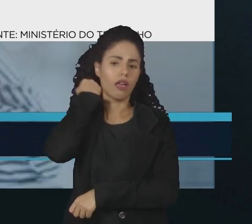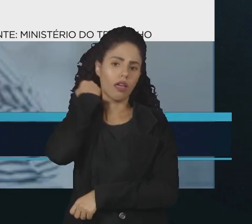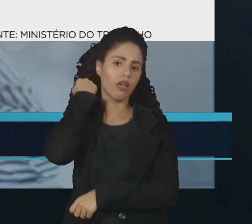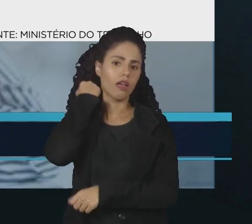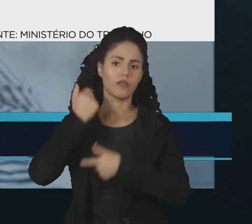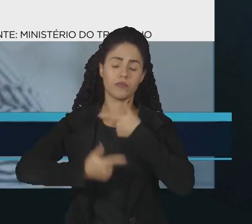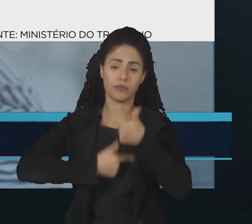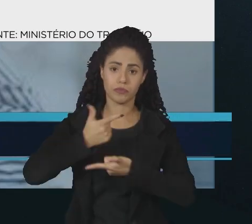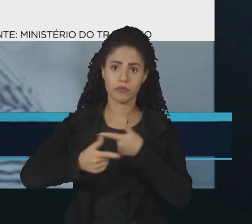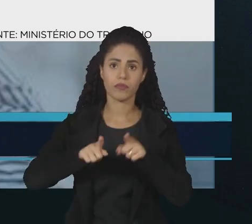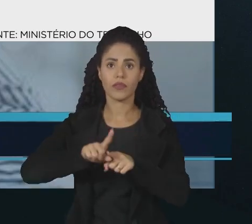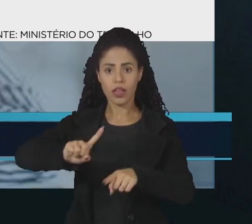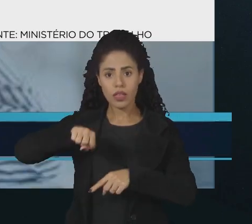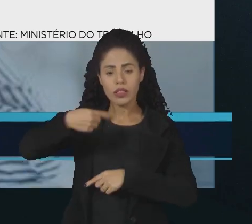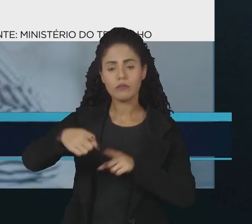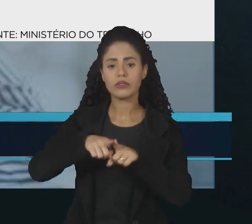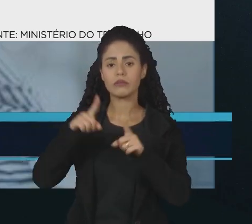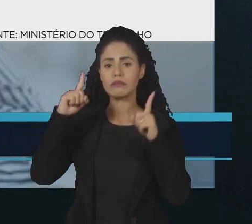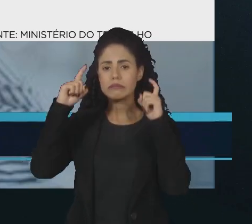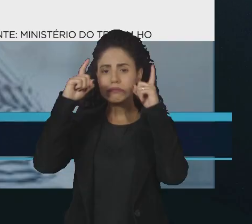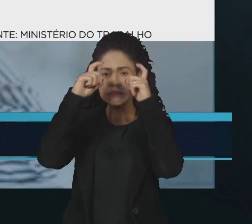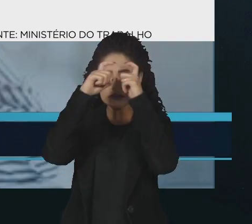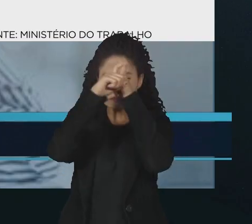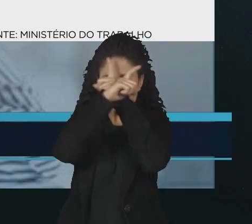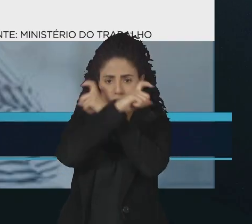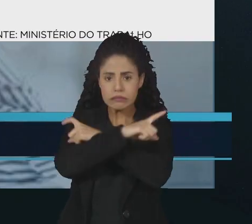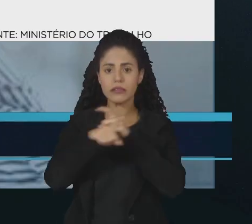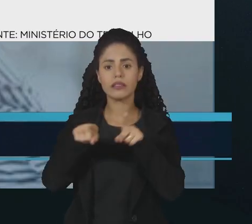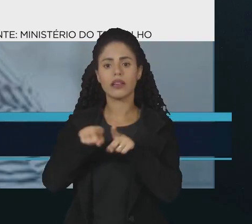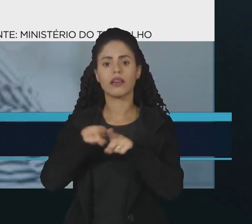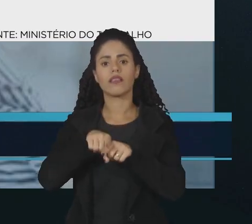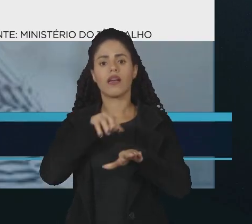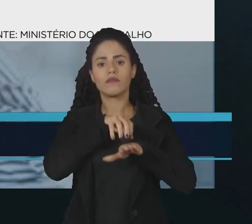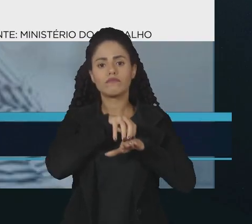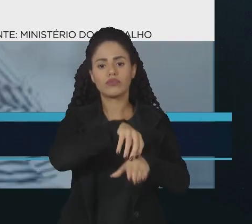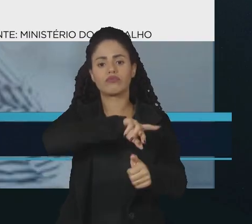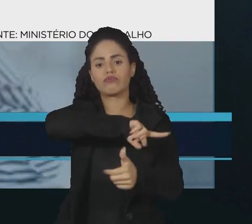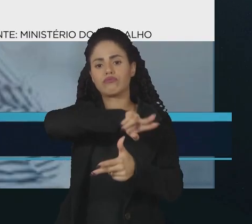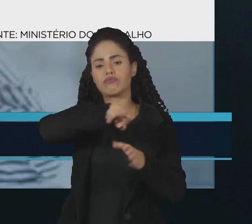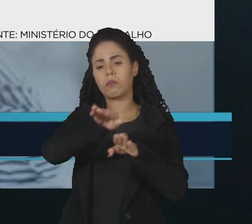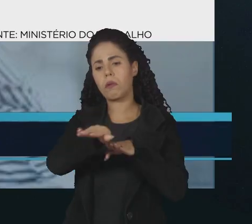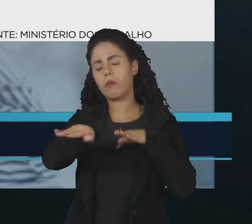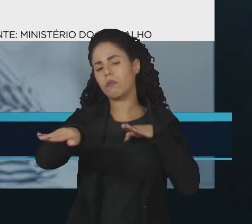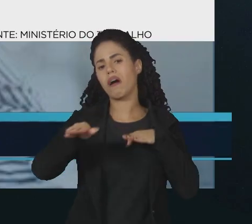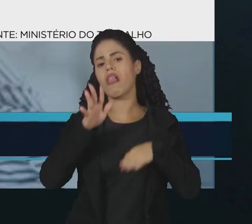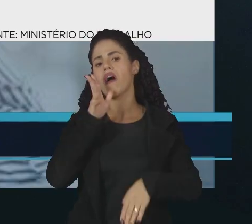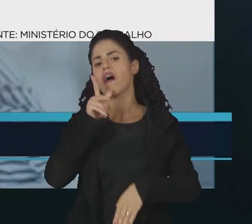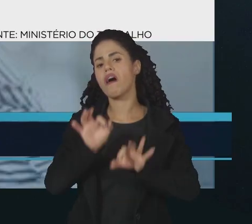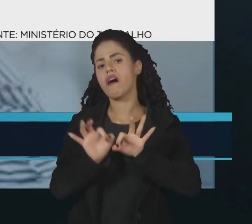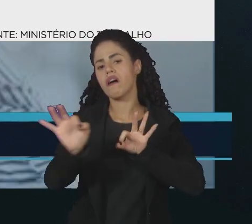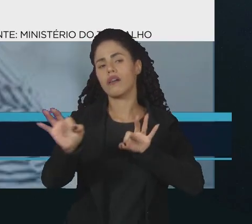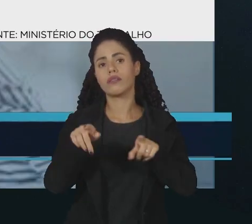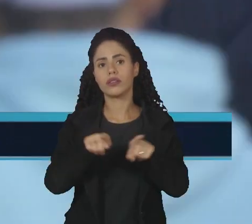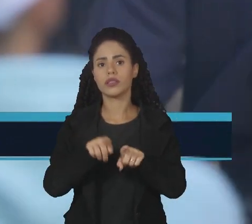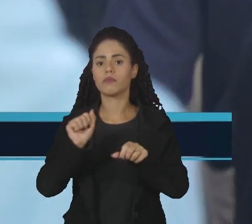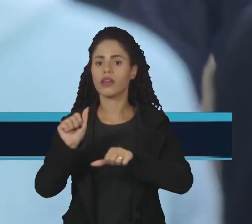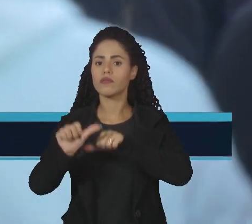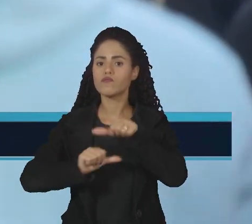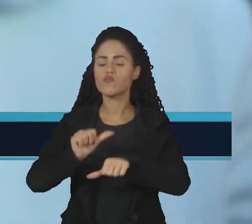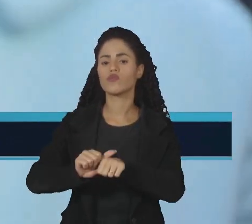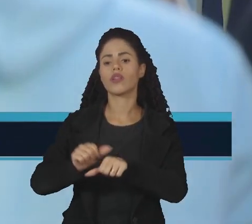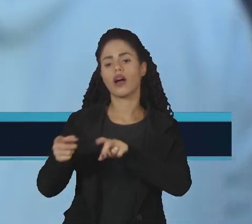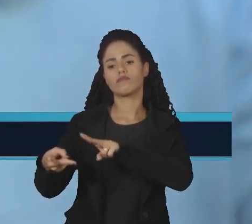trabalho, seguido de dificuldade de locomoção de casa para o trabalho e vontade de mudar de área.